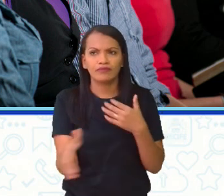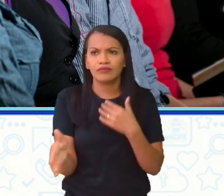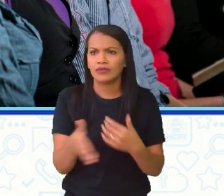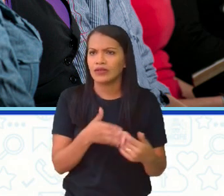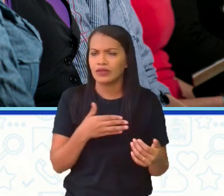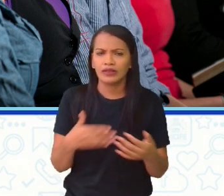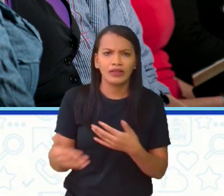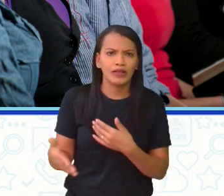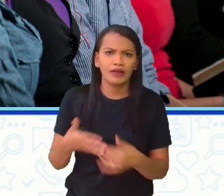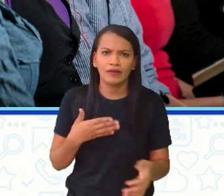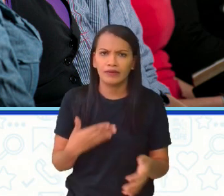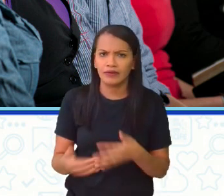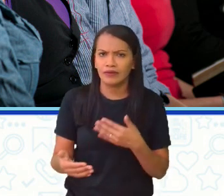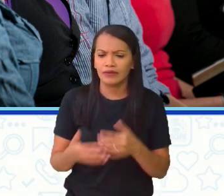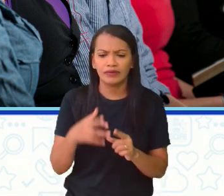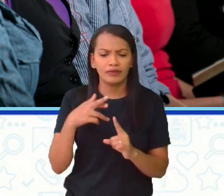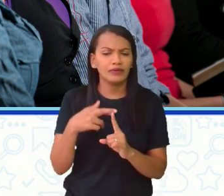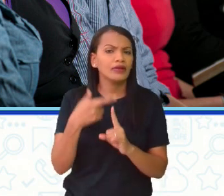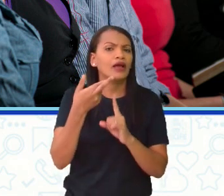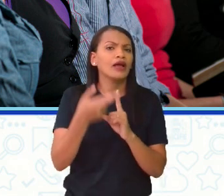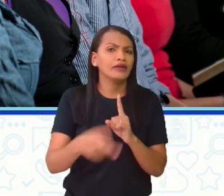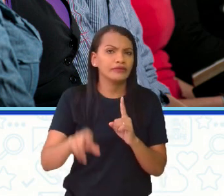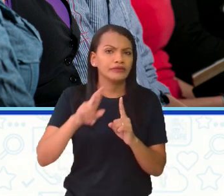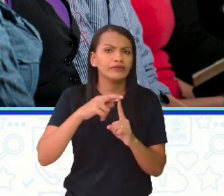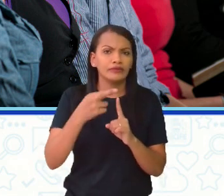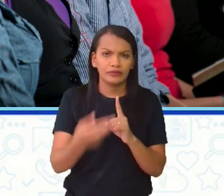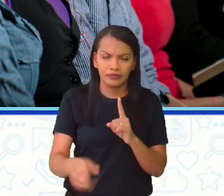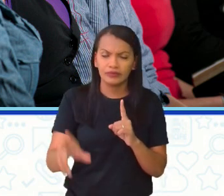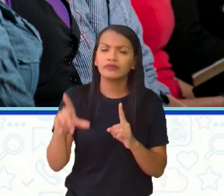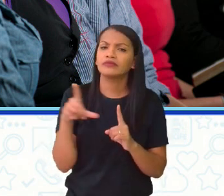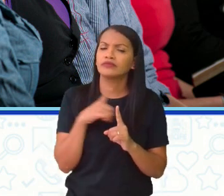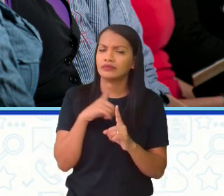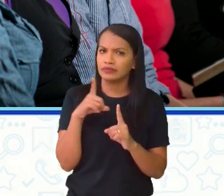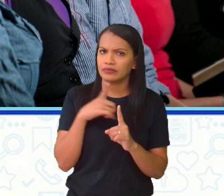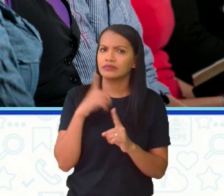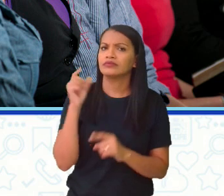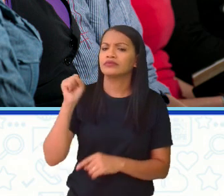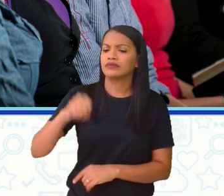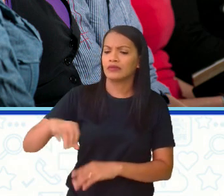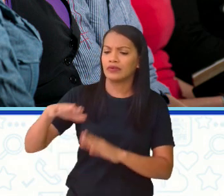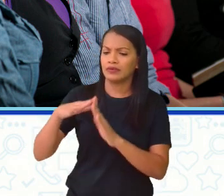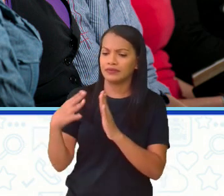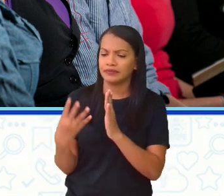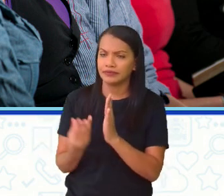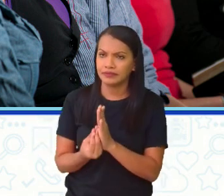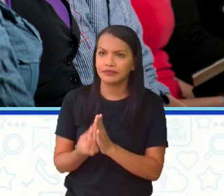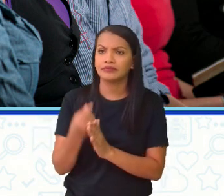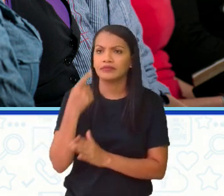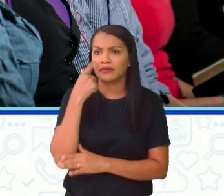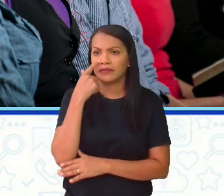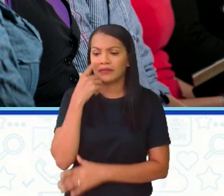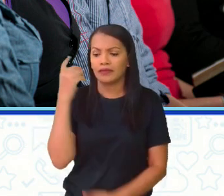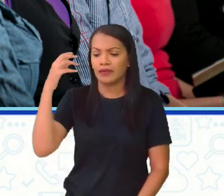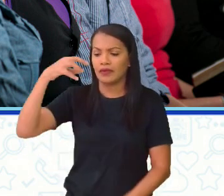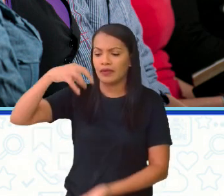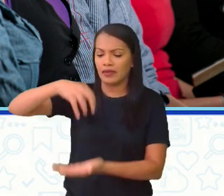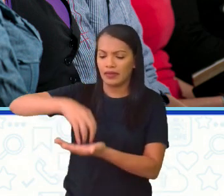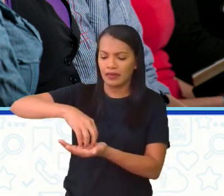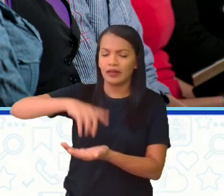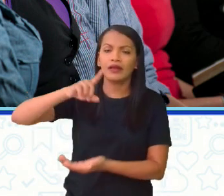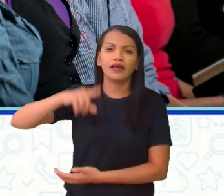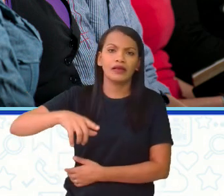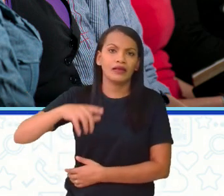independente, não é, das religiões existentes, não é? As igrejas, os centros são locais também